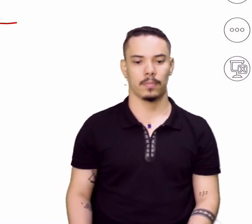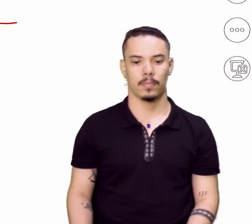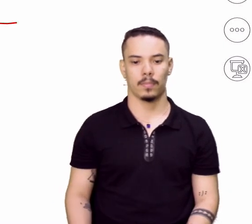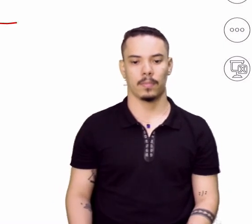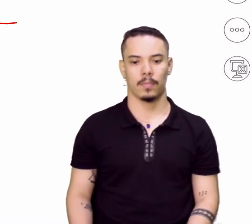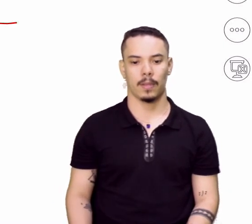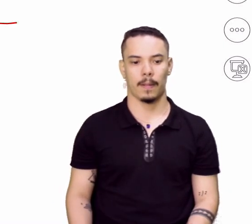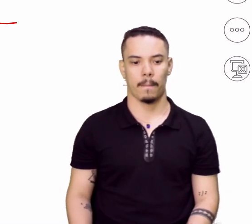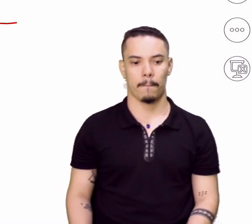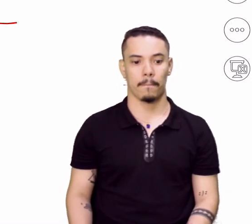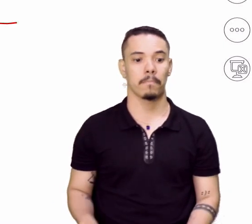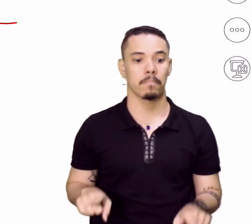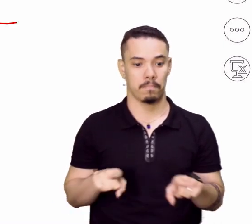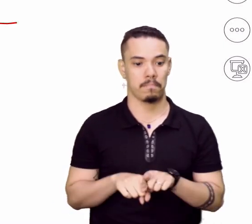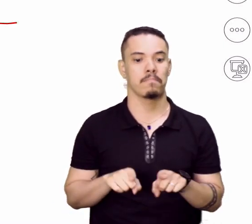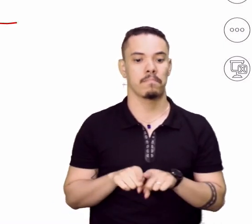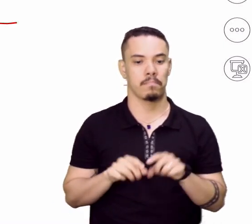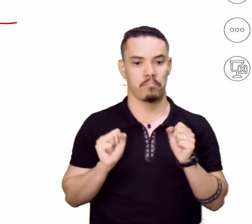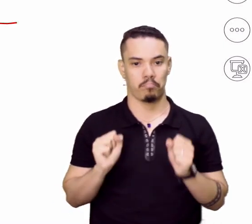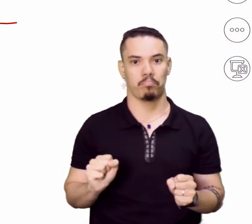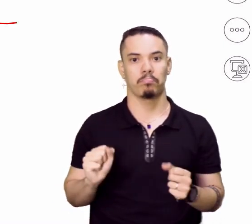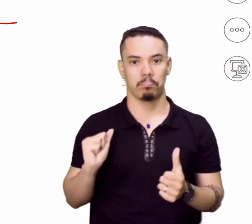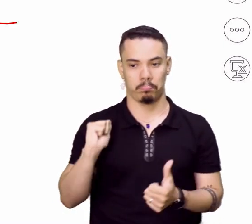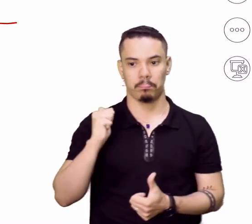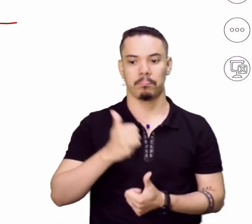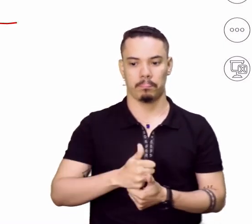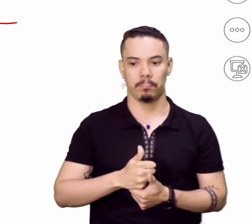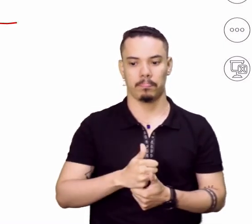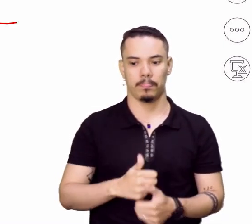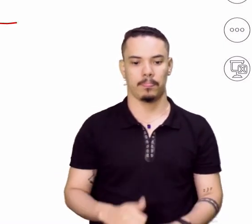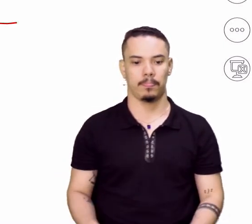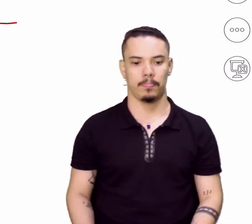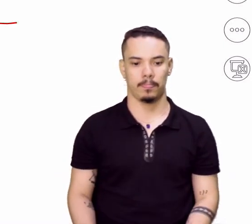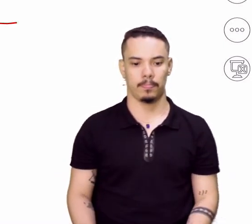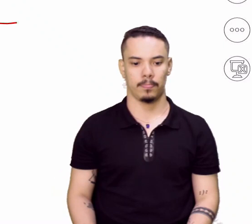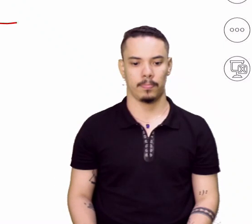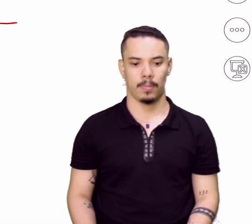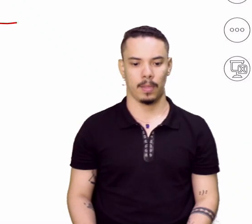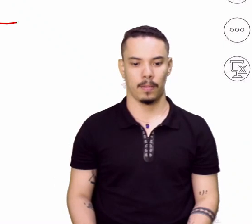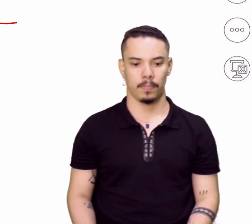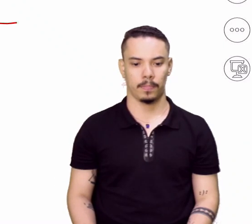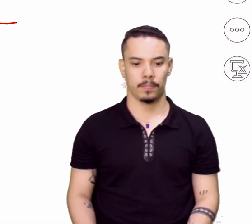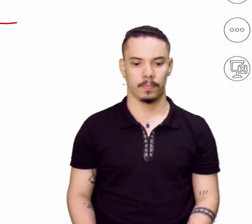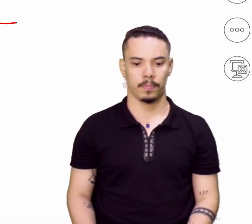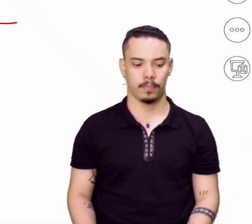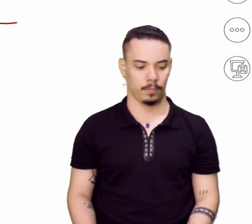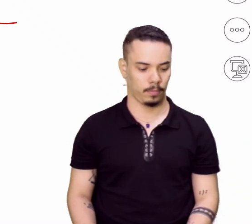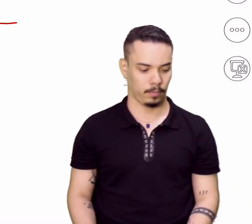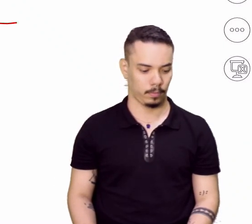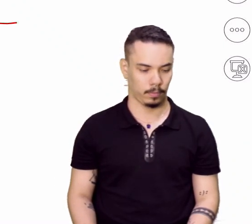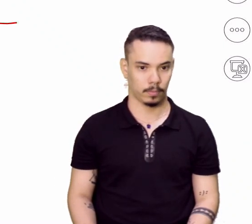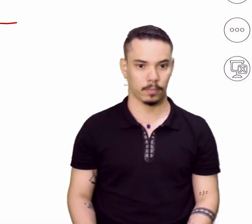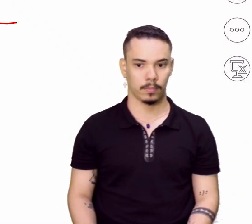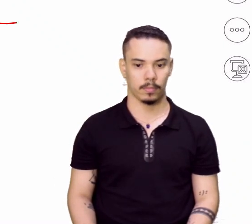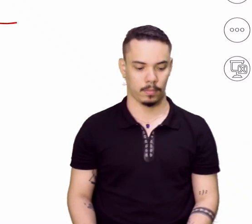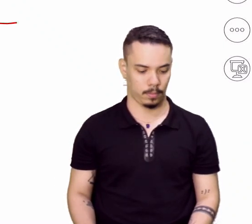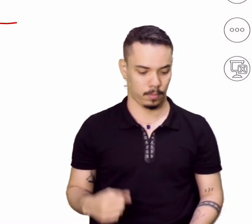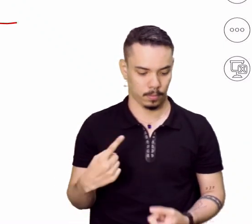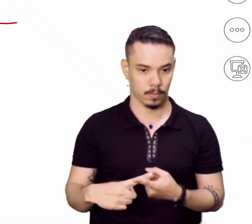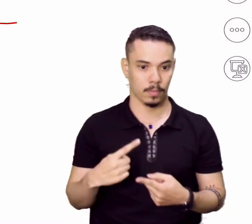who knows you. Também posso fazer a substituição. I work with someone that knows you. Porque é uma